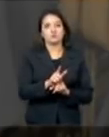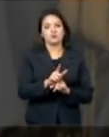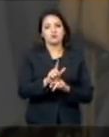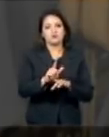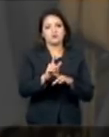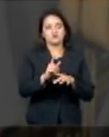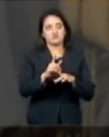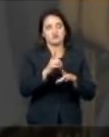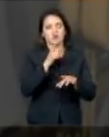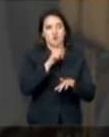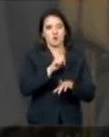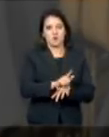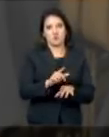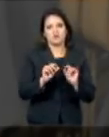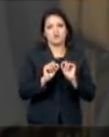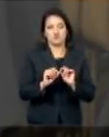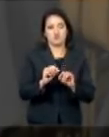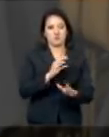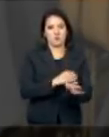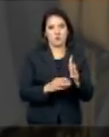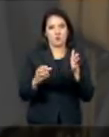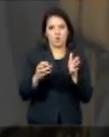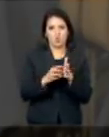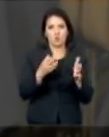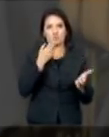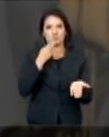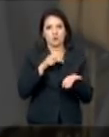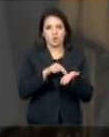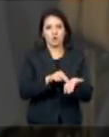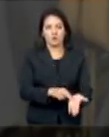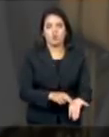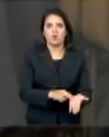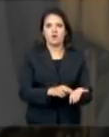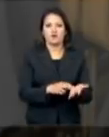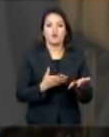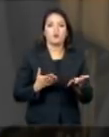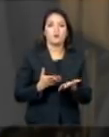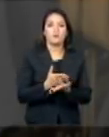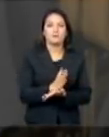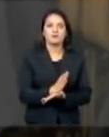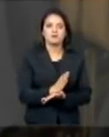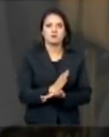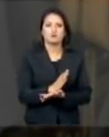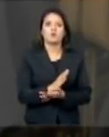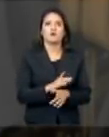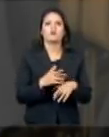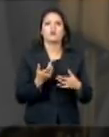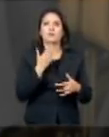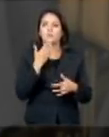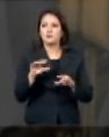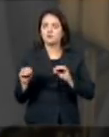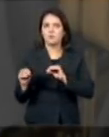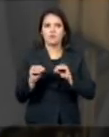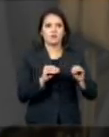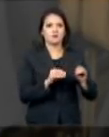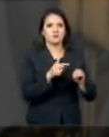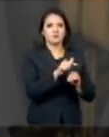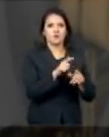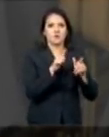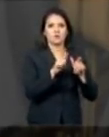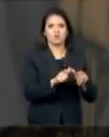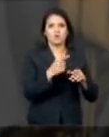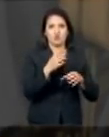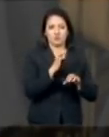dos correios e telégrafos tendo negado pedido ela ingressa com um mandado de segurança concedido na origem